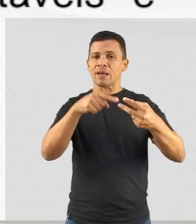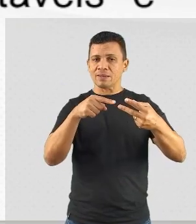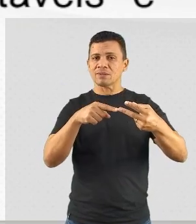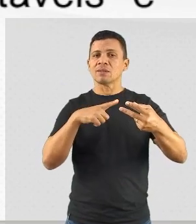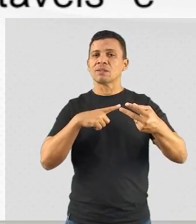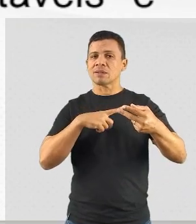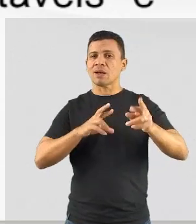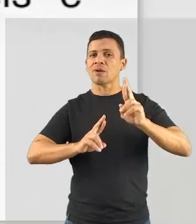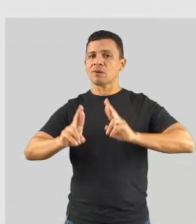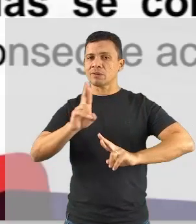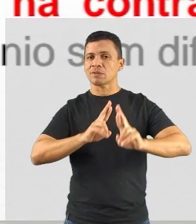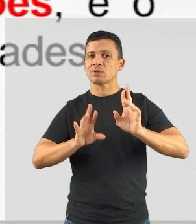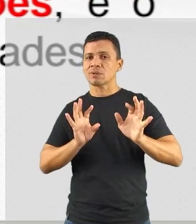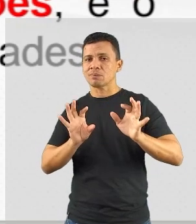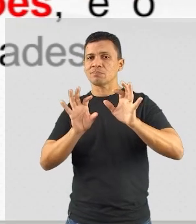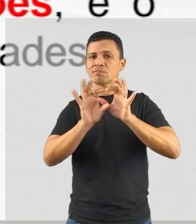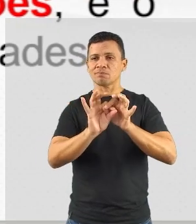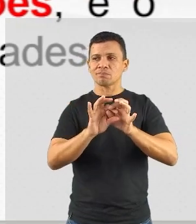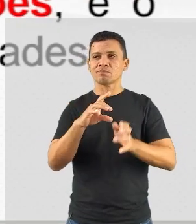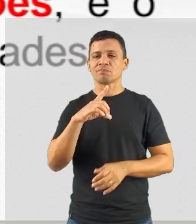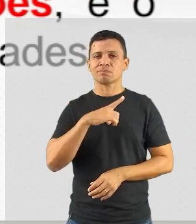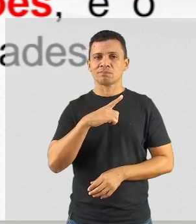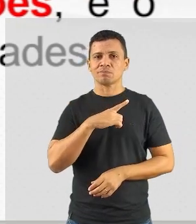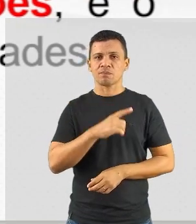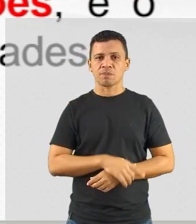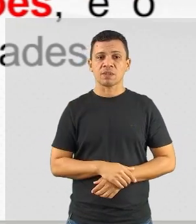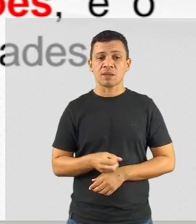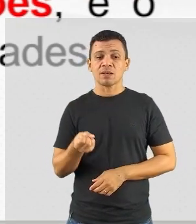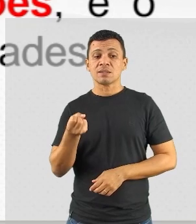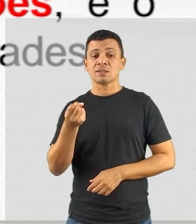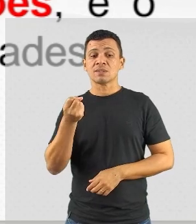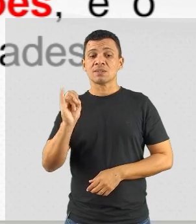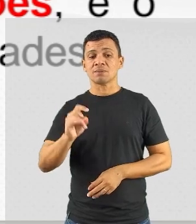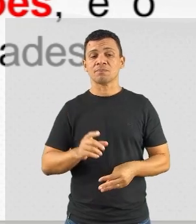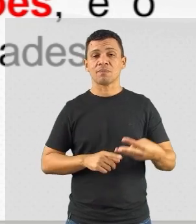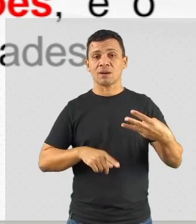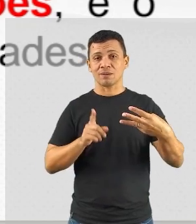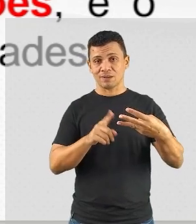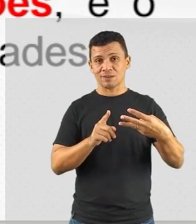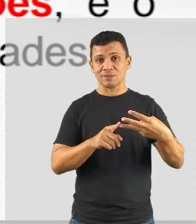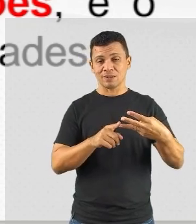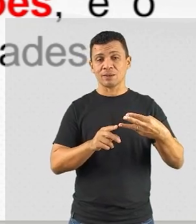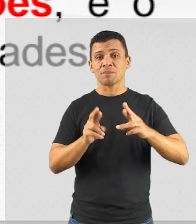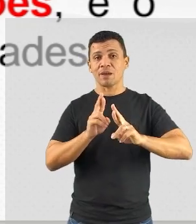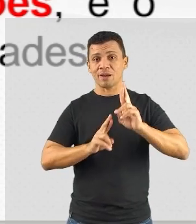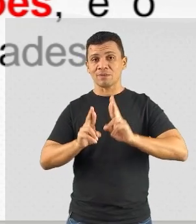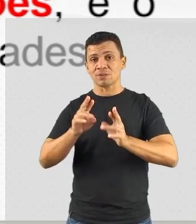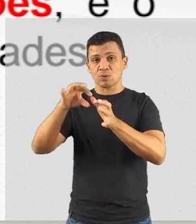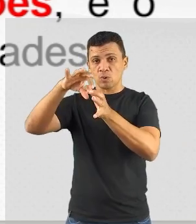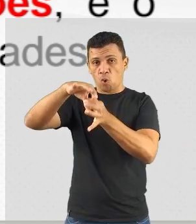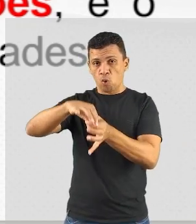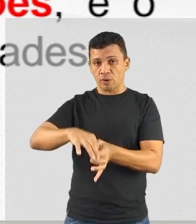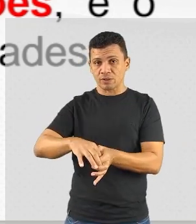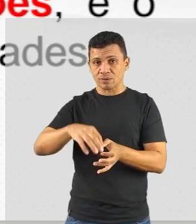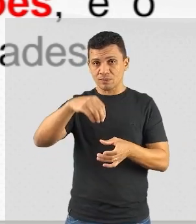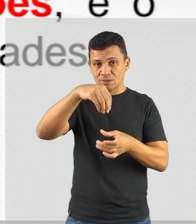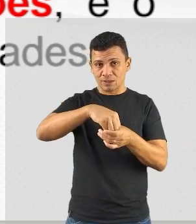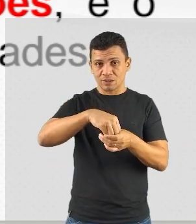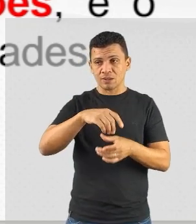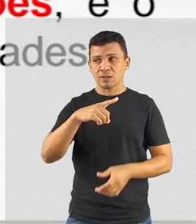primeira informação aqui no trecho. E aí, se a gente for para um próximo ponto, relacionando com essa coerência interna, a gente tem o